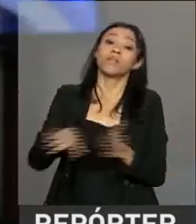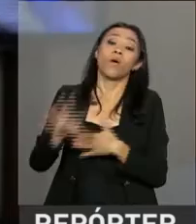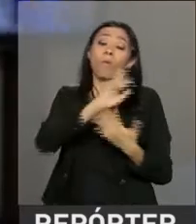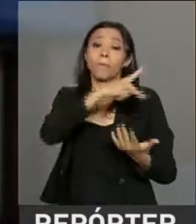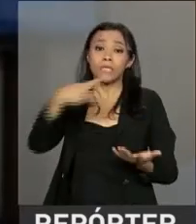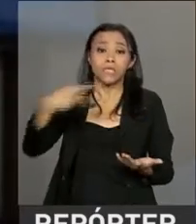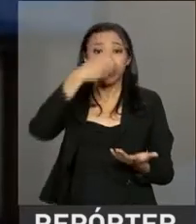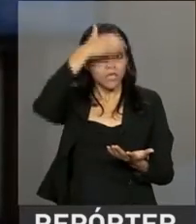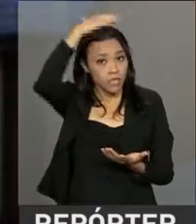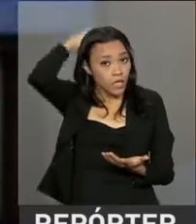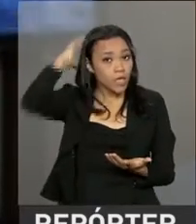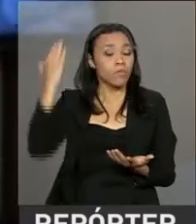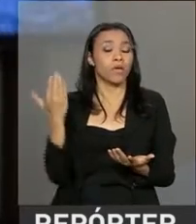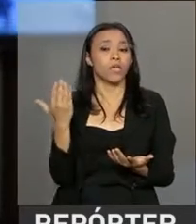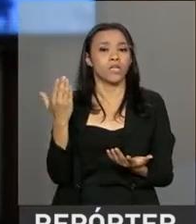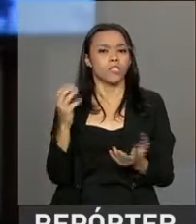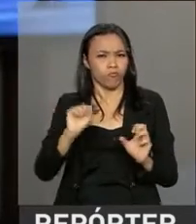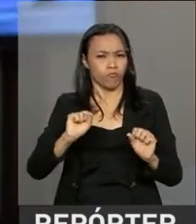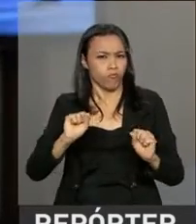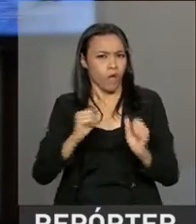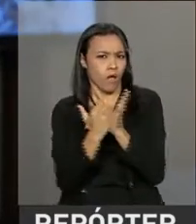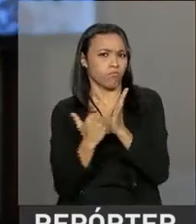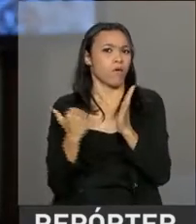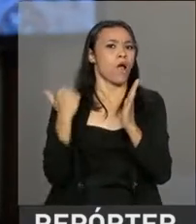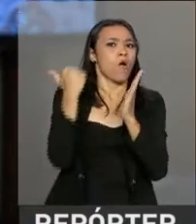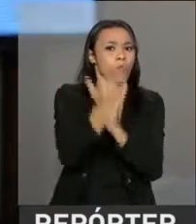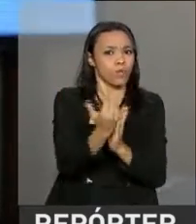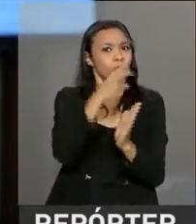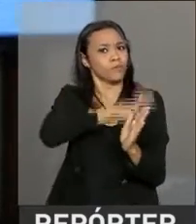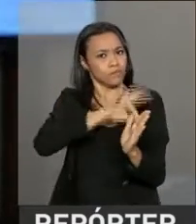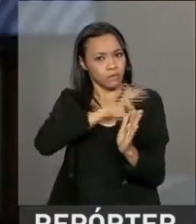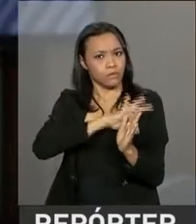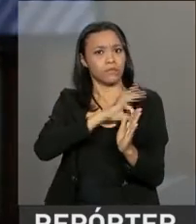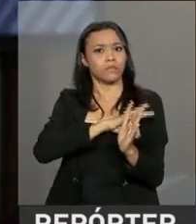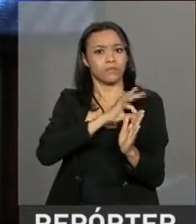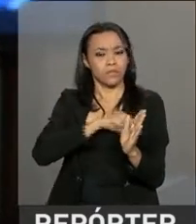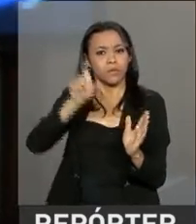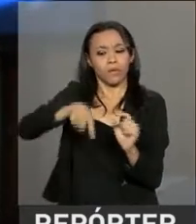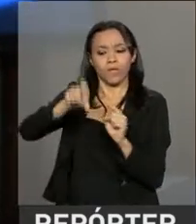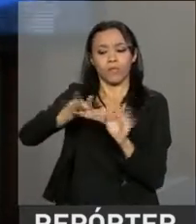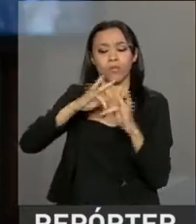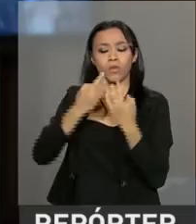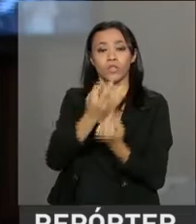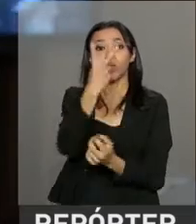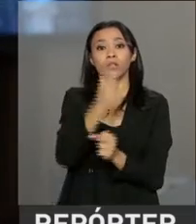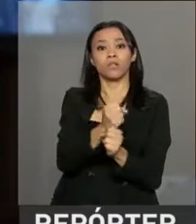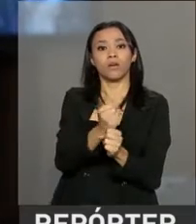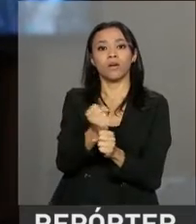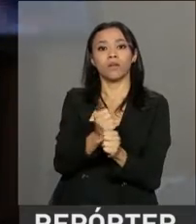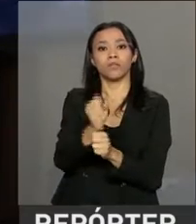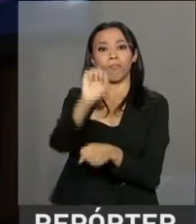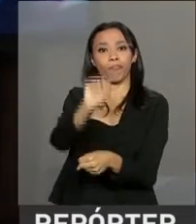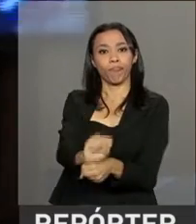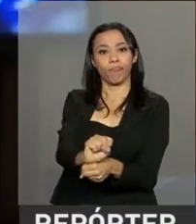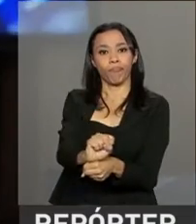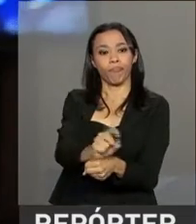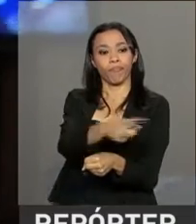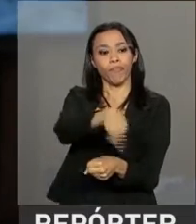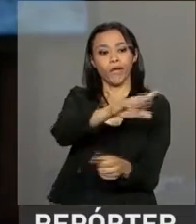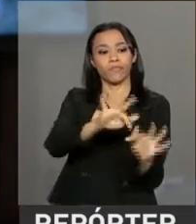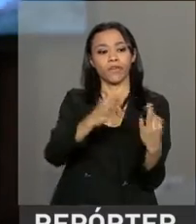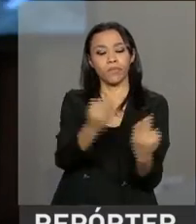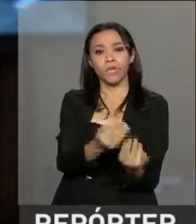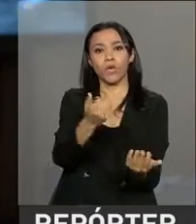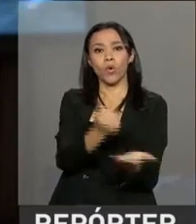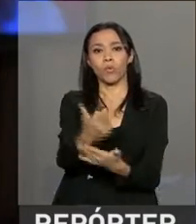só fortaleceu o Bolsa Família, como deu um reajuste no Bolsa Família, que estava há mais de 2 anos sem reajuste. As famílias já estavam até comprando cada